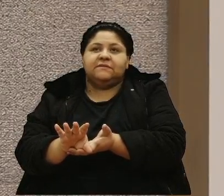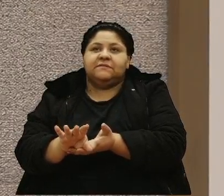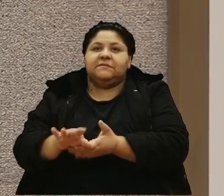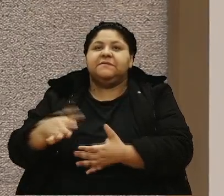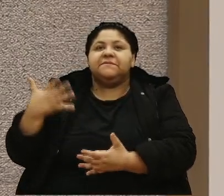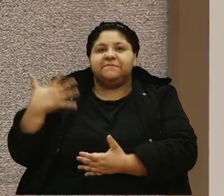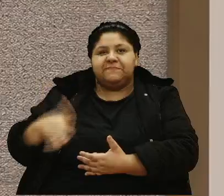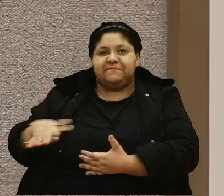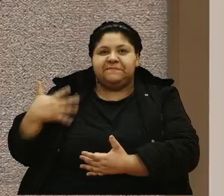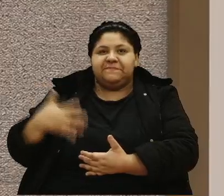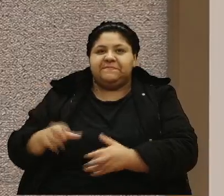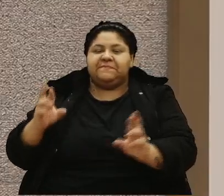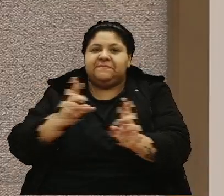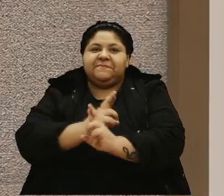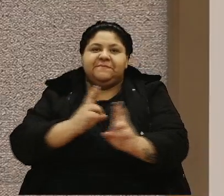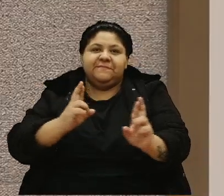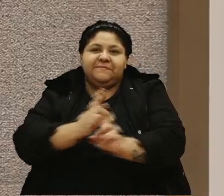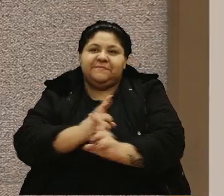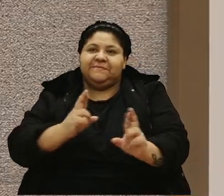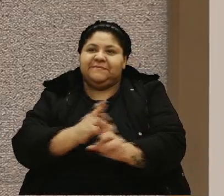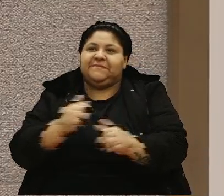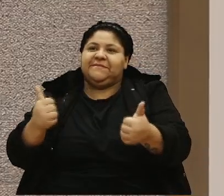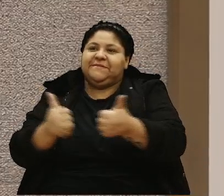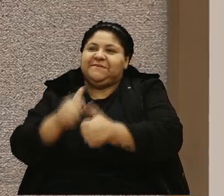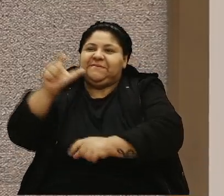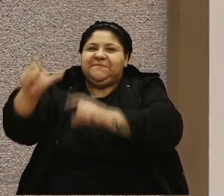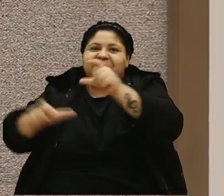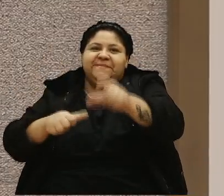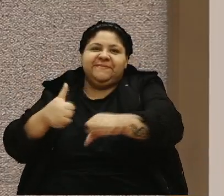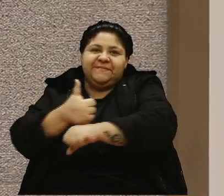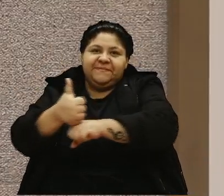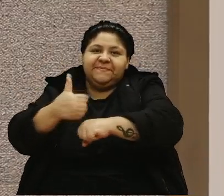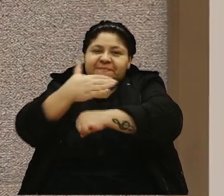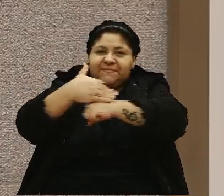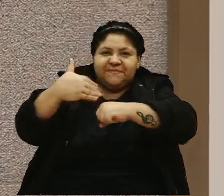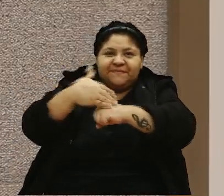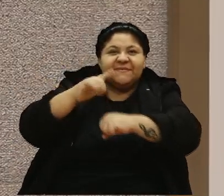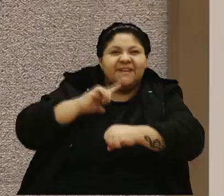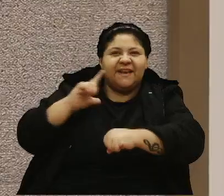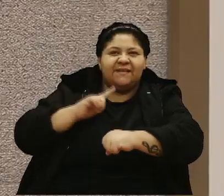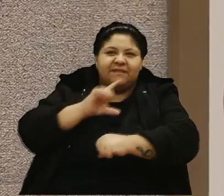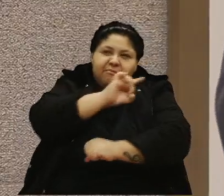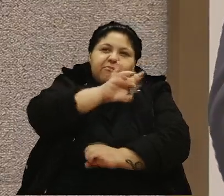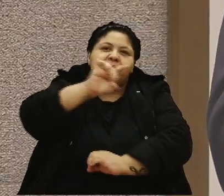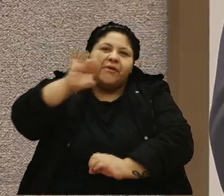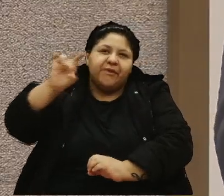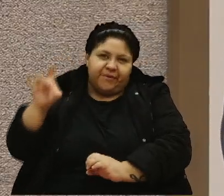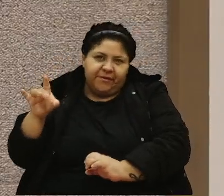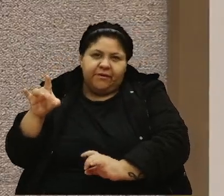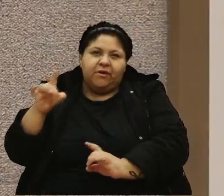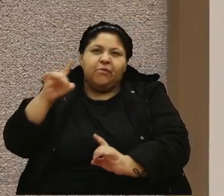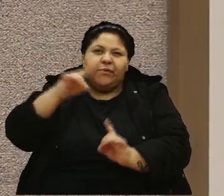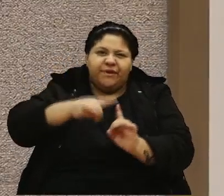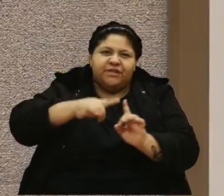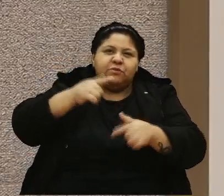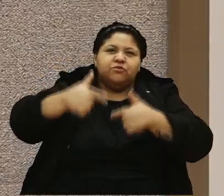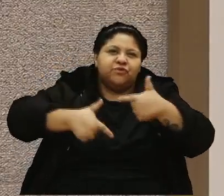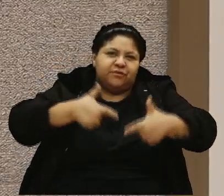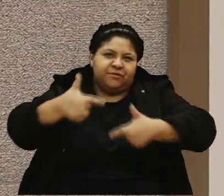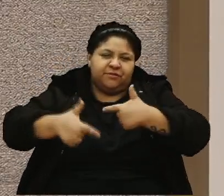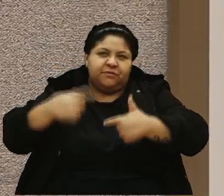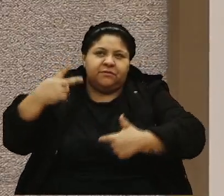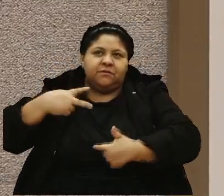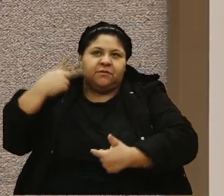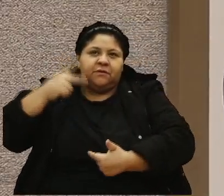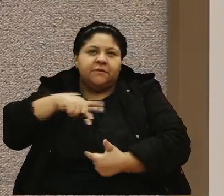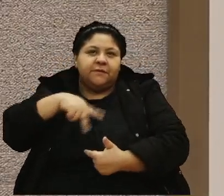nessa relação com os nossos recicladores, por conta do carinho que a gente tem por eles, né, por esse tipo de trabalho, vereador